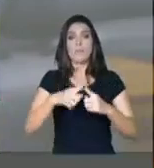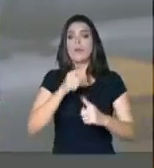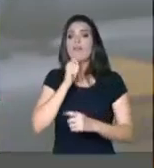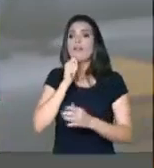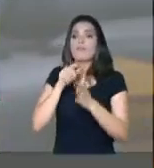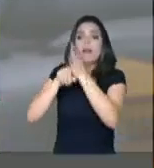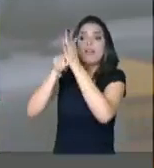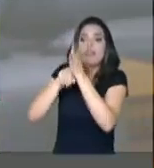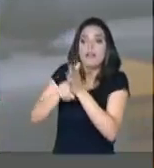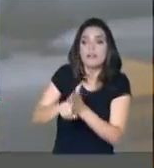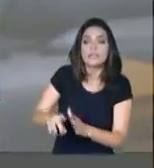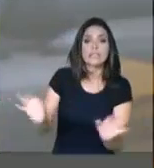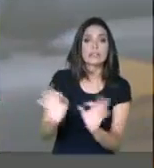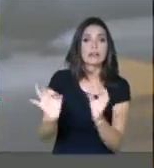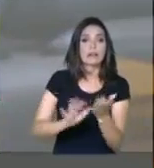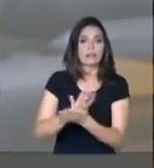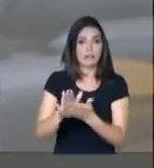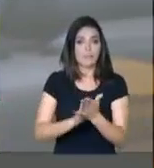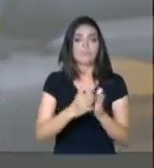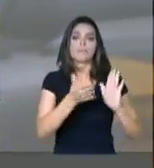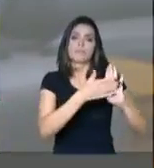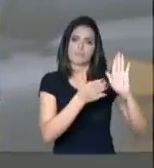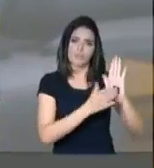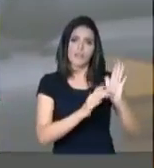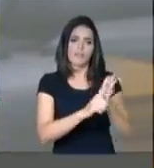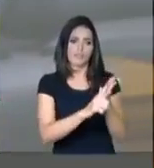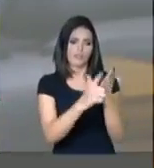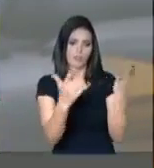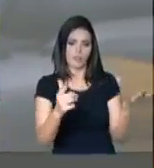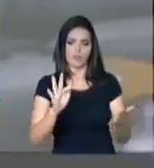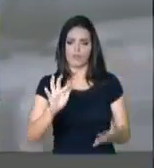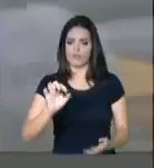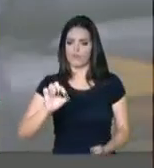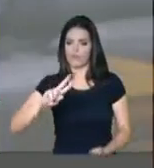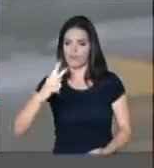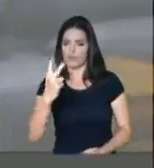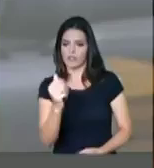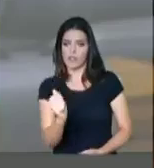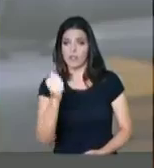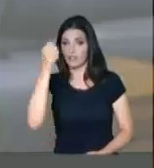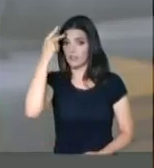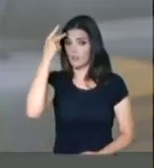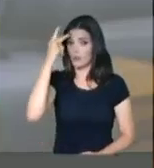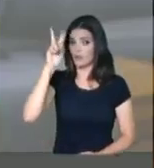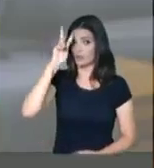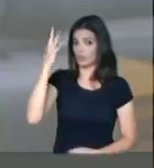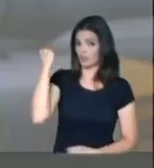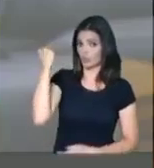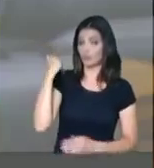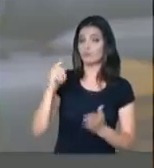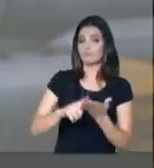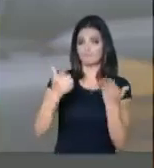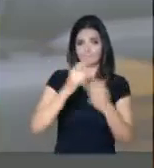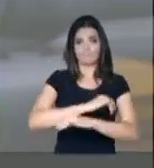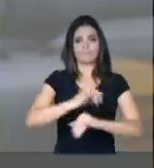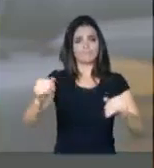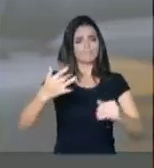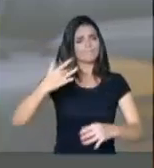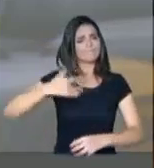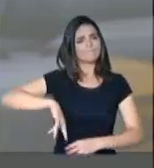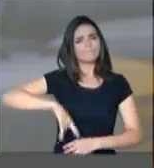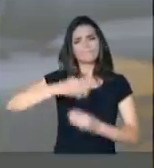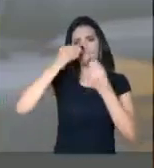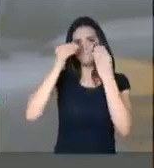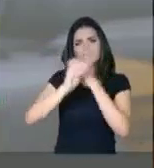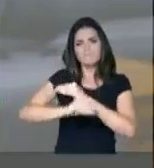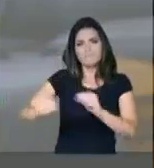foram analisados. Está aqui matéria da Folha de São Paulo, de segunda-feira. Lamento profundamente o descaso com a terceira idade